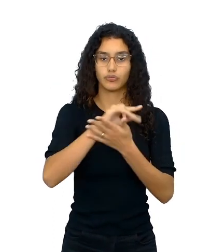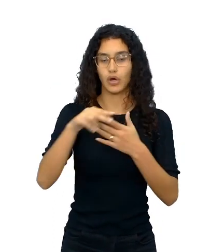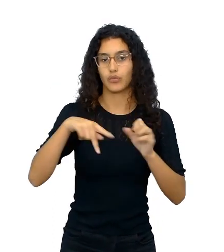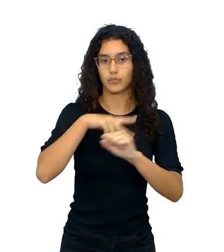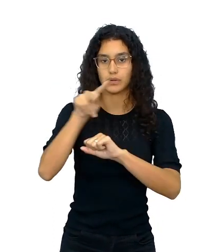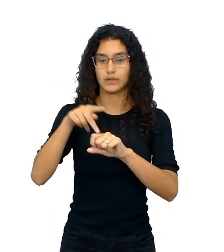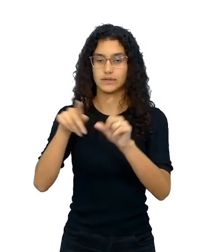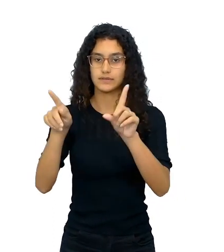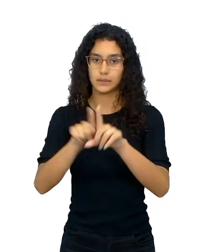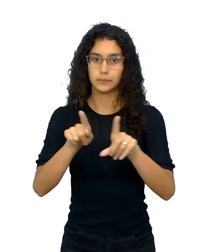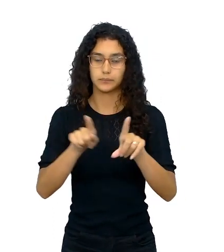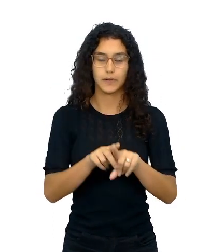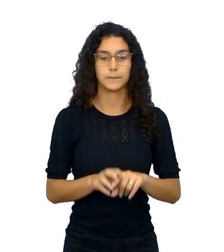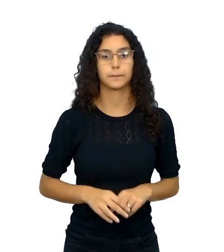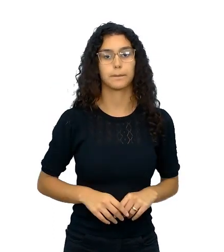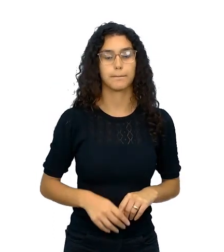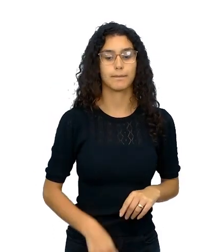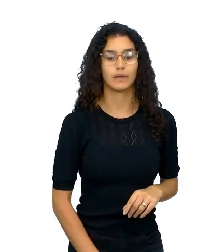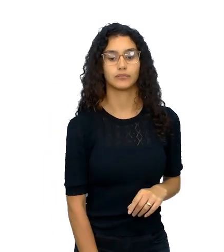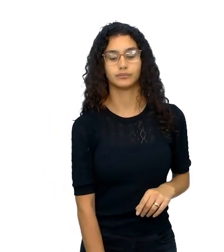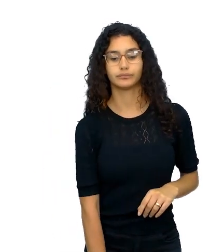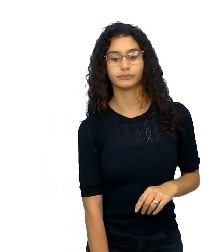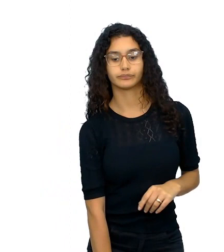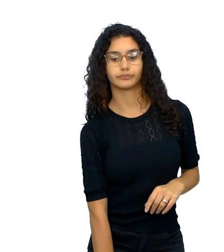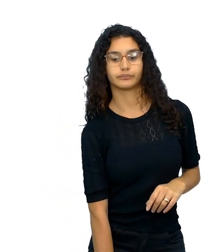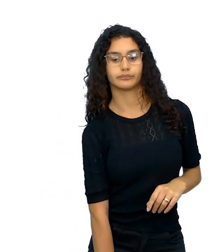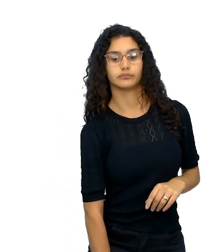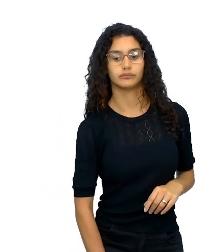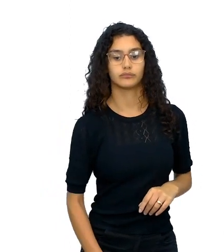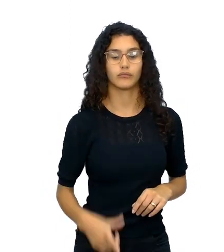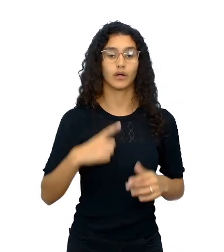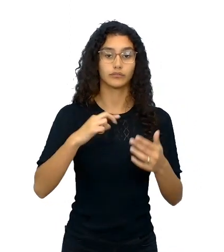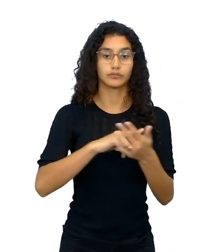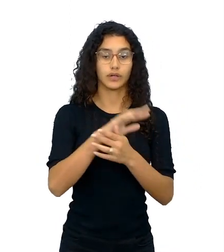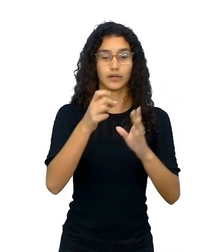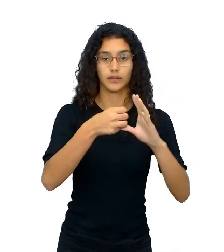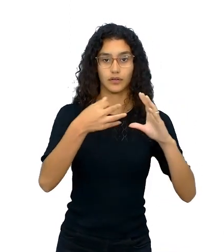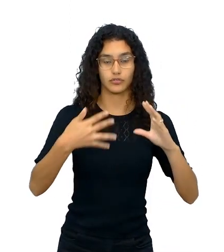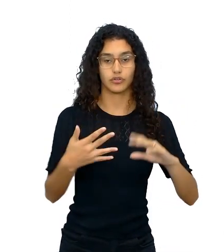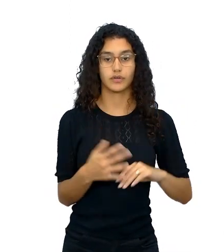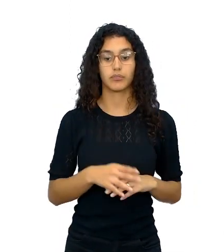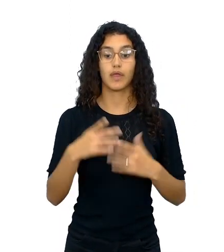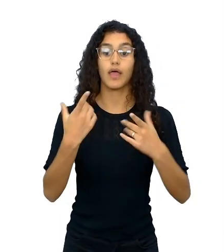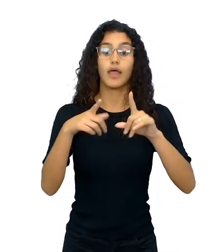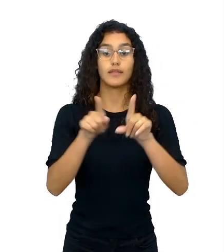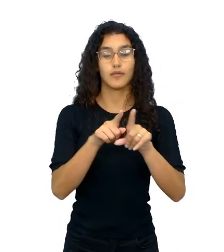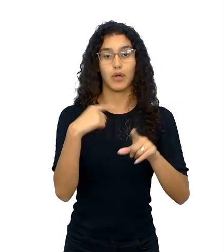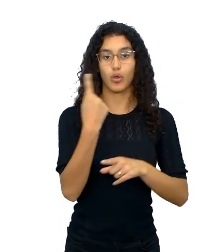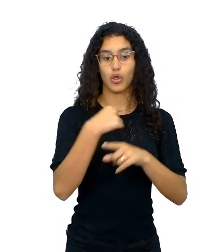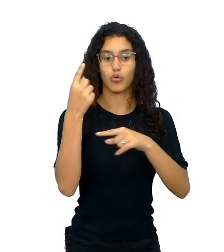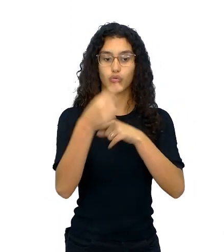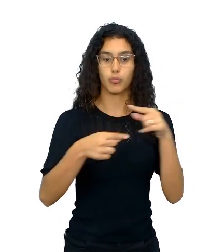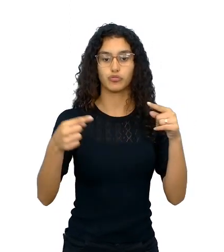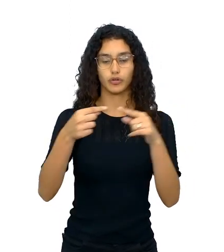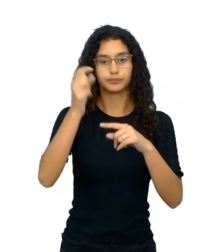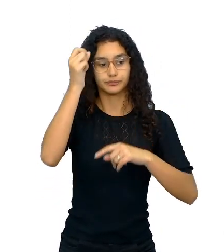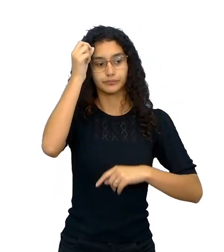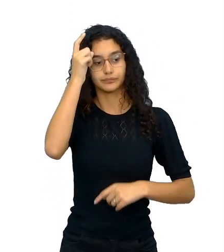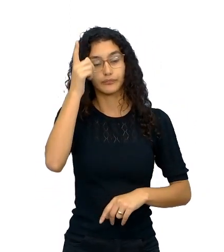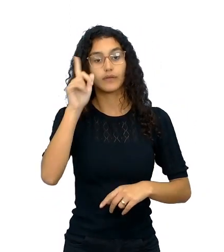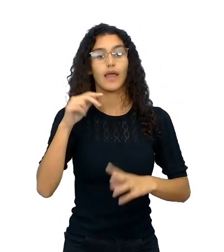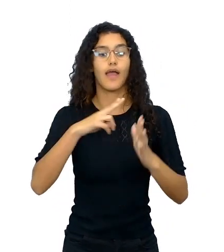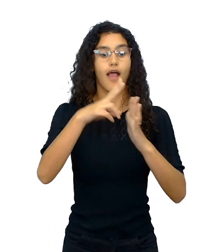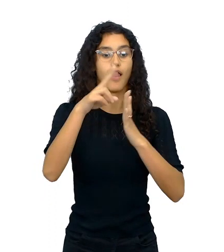países, tá? Sob vários aspectos, perdão. Além disso, o nosso objeto de conhecimento é